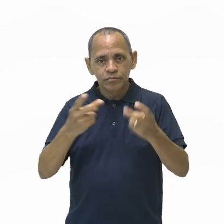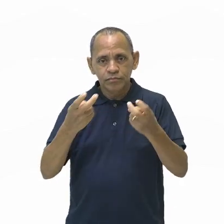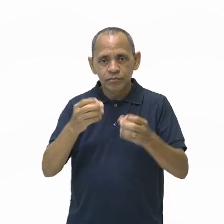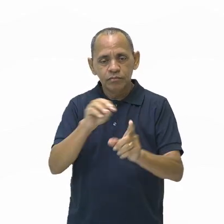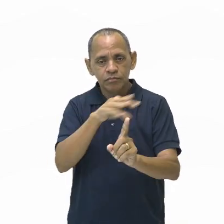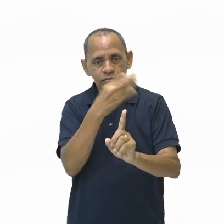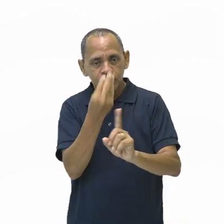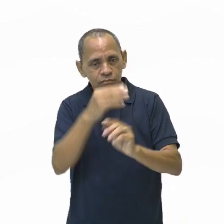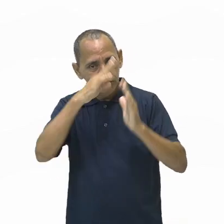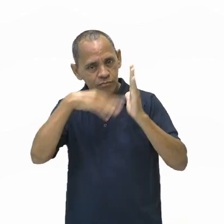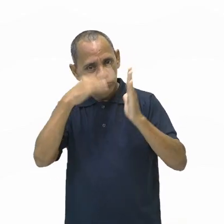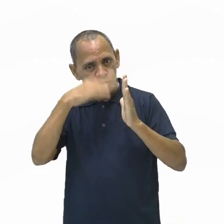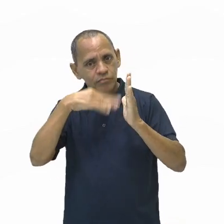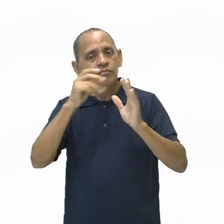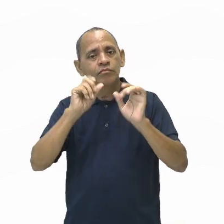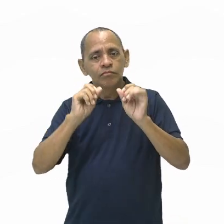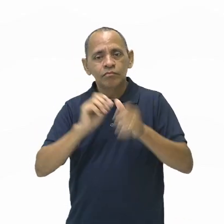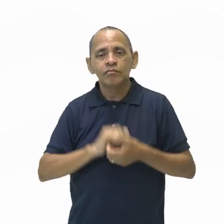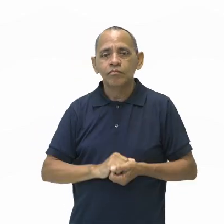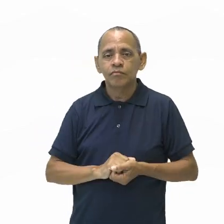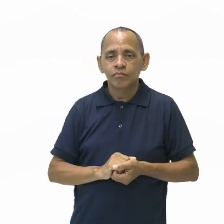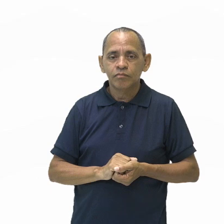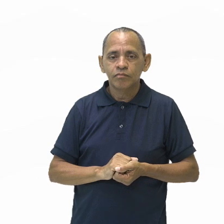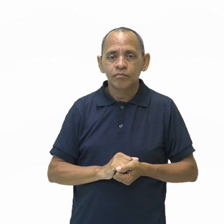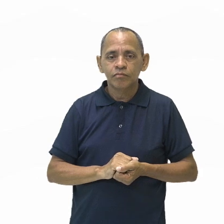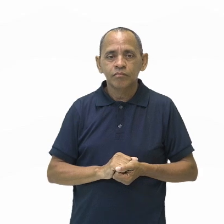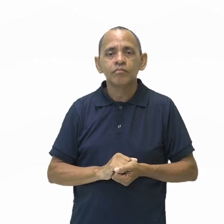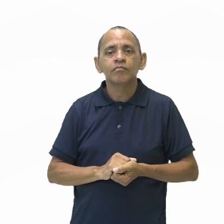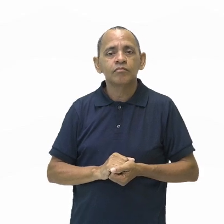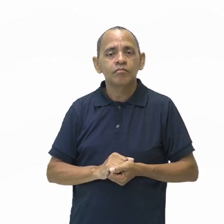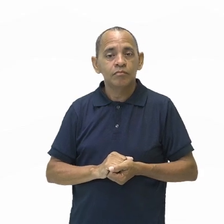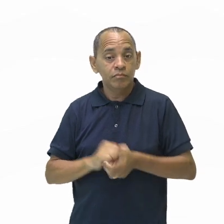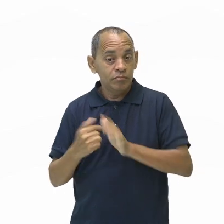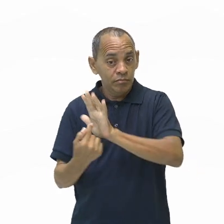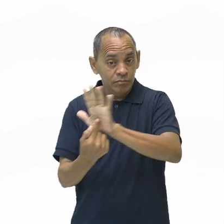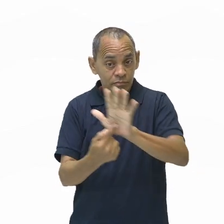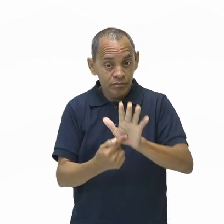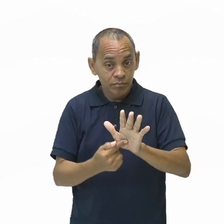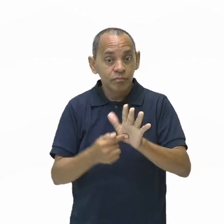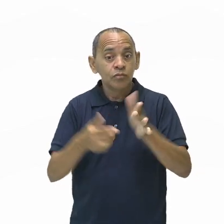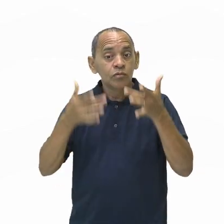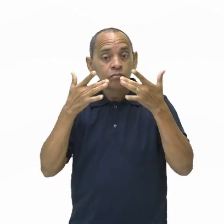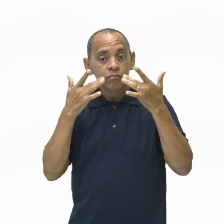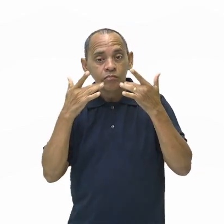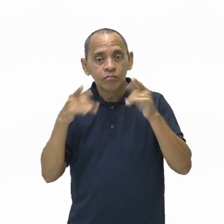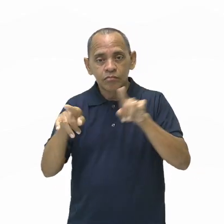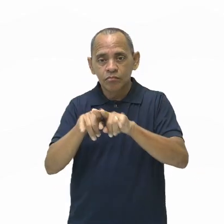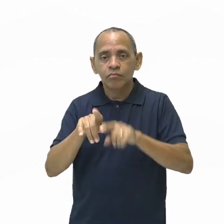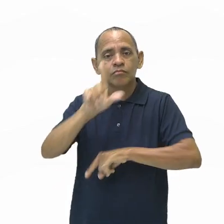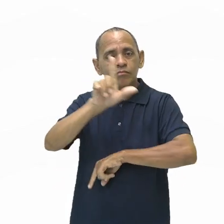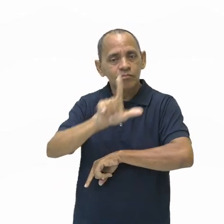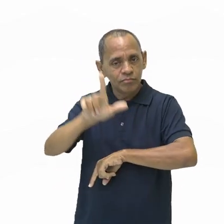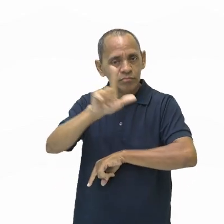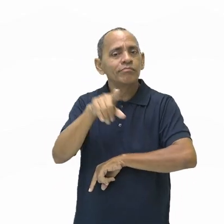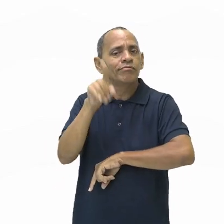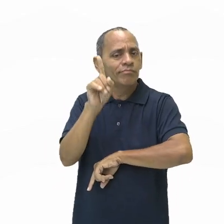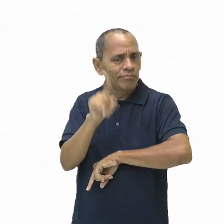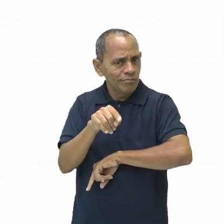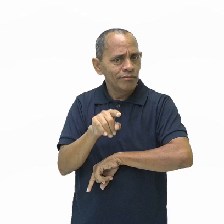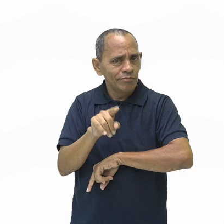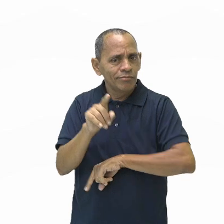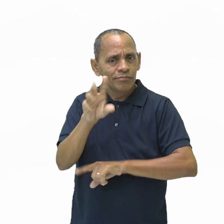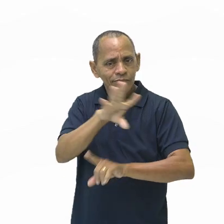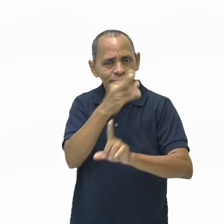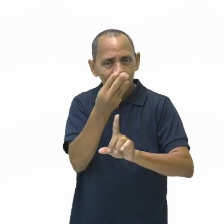como pintura, certo? Uma encenação, e ali literatura é arte também, né?